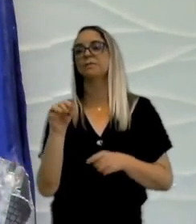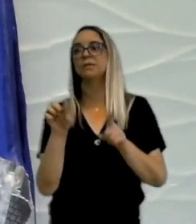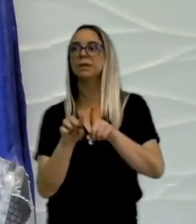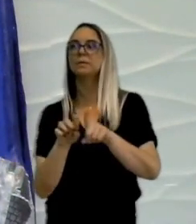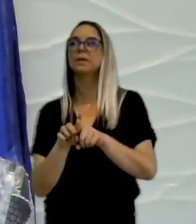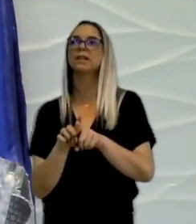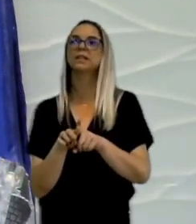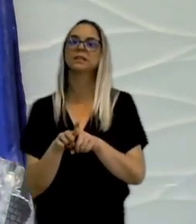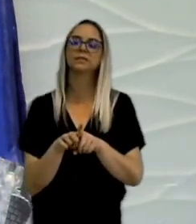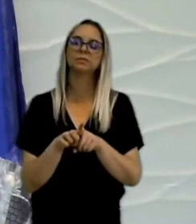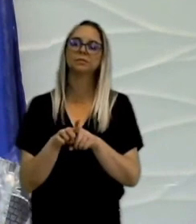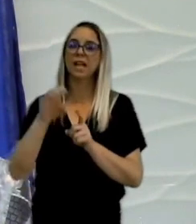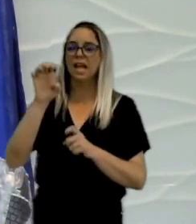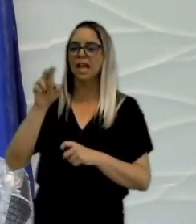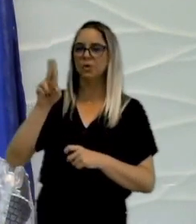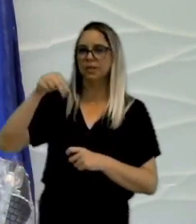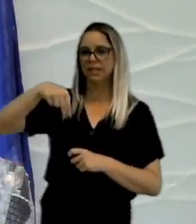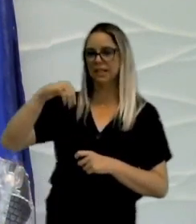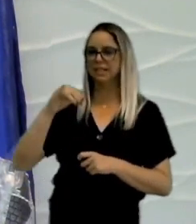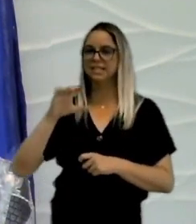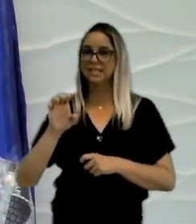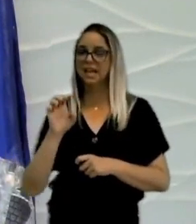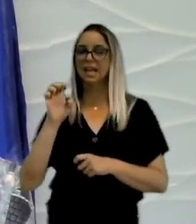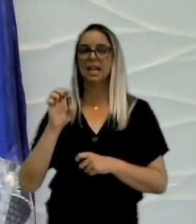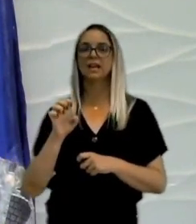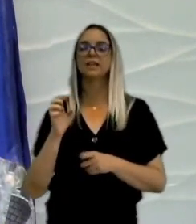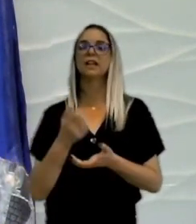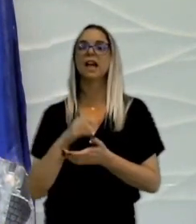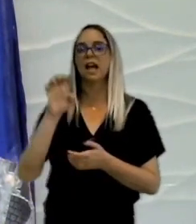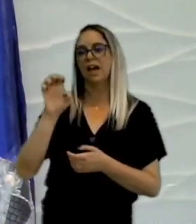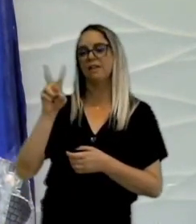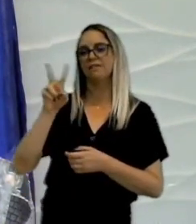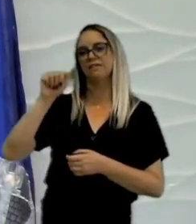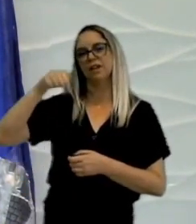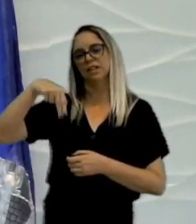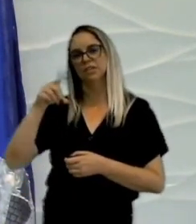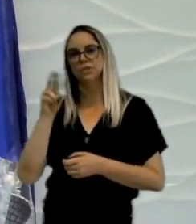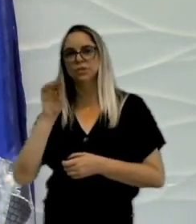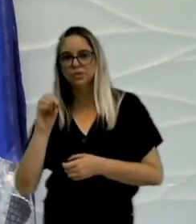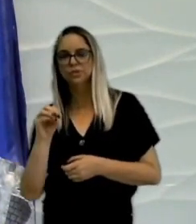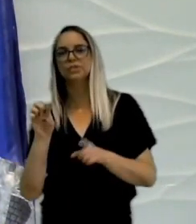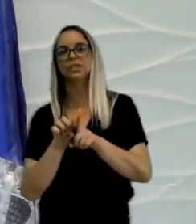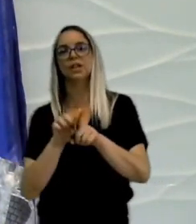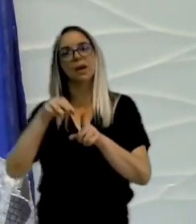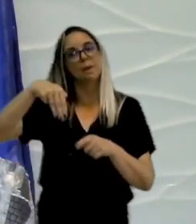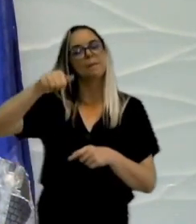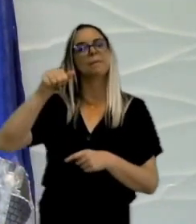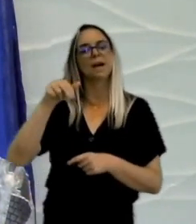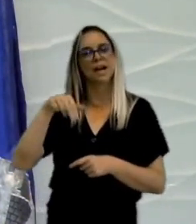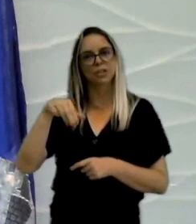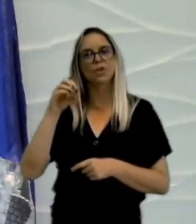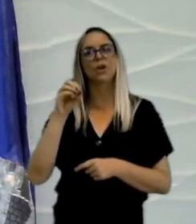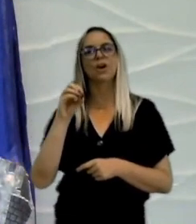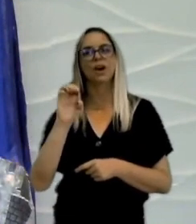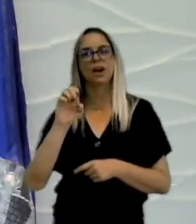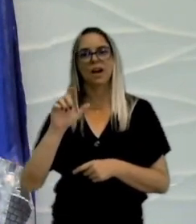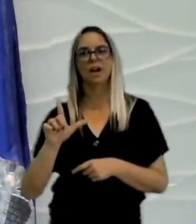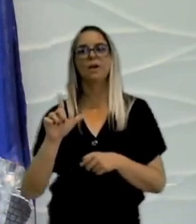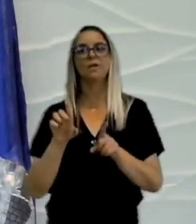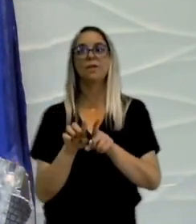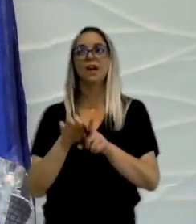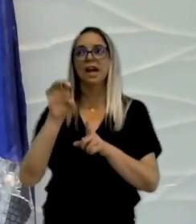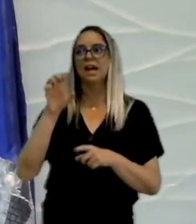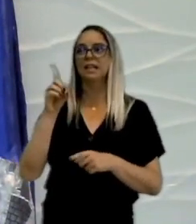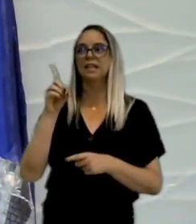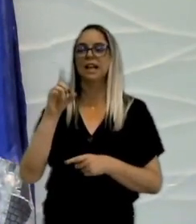saudar Eunice, de Queimada Grande, Evandro, do Sítio Baixa, Manuel, do Sítio Baixa,